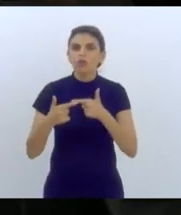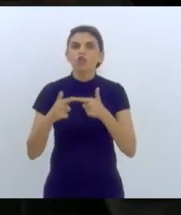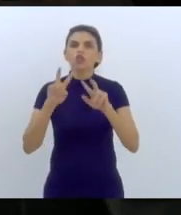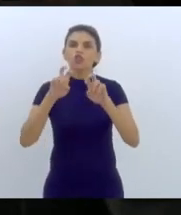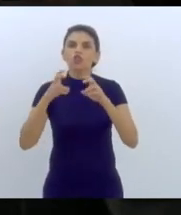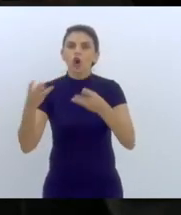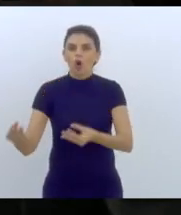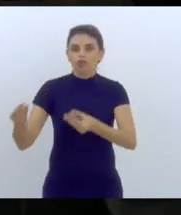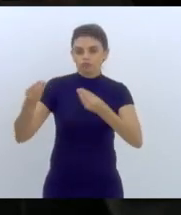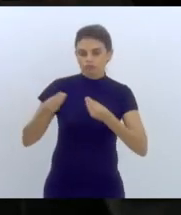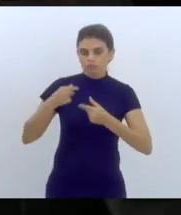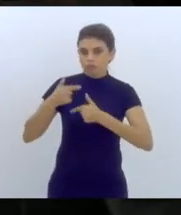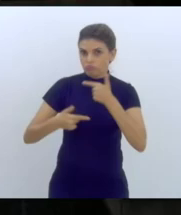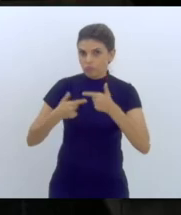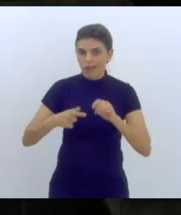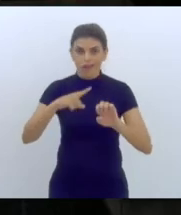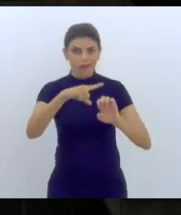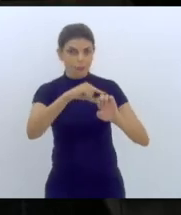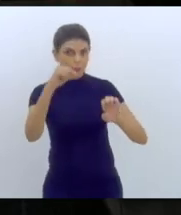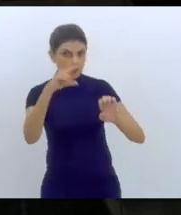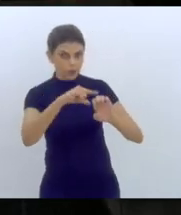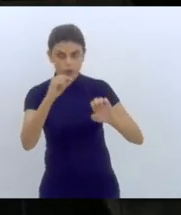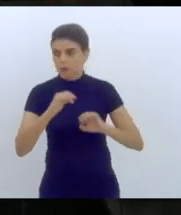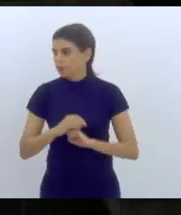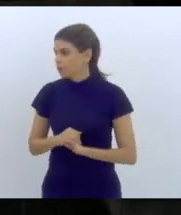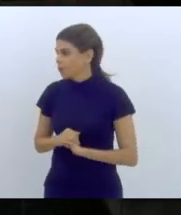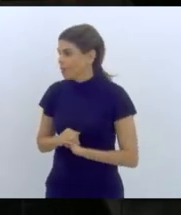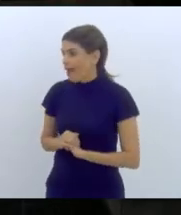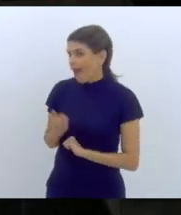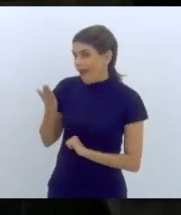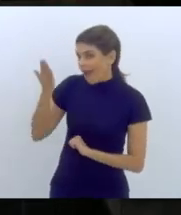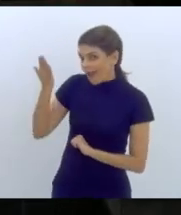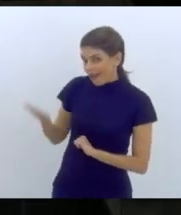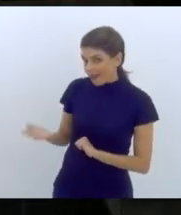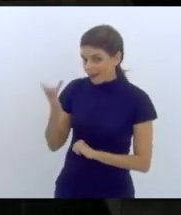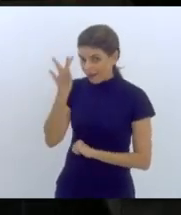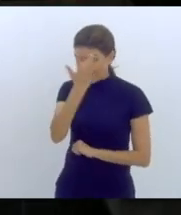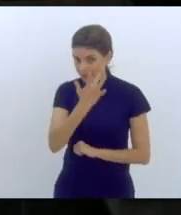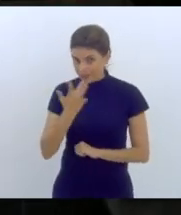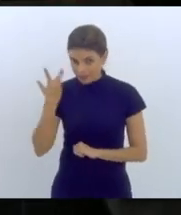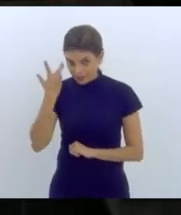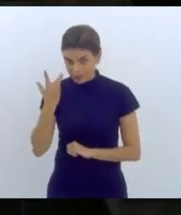Empreendedorismo. Diz ele, ministro Haddad,